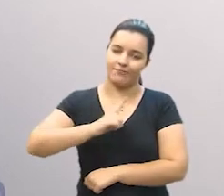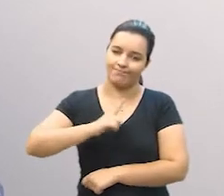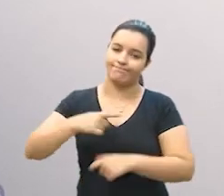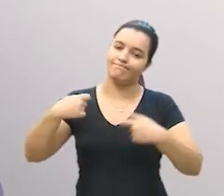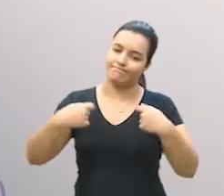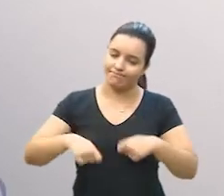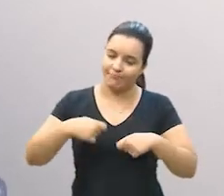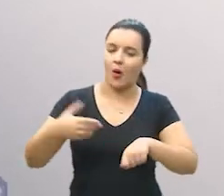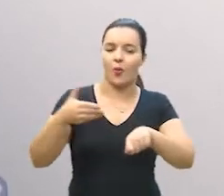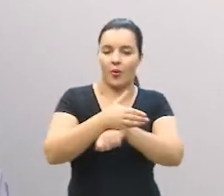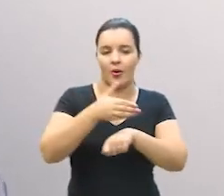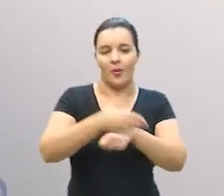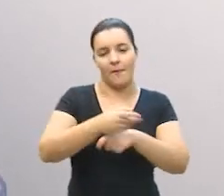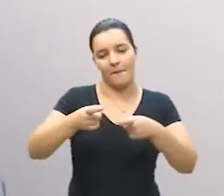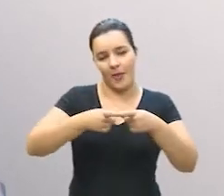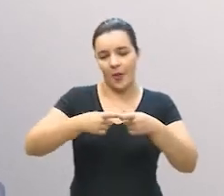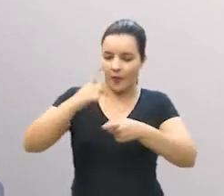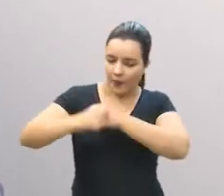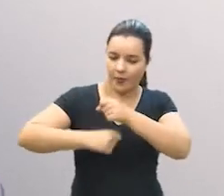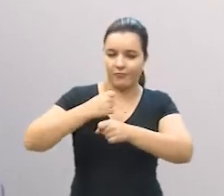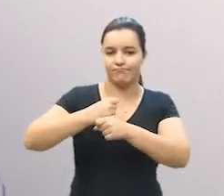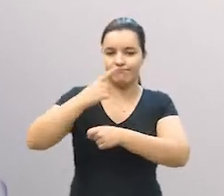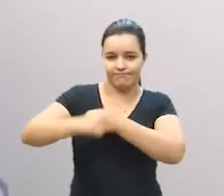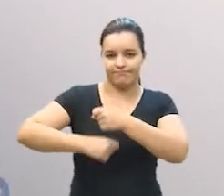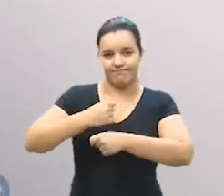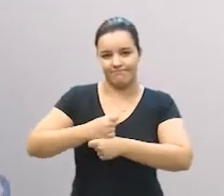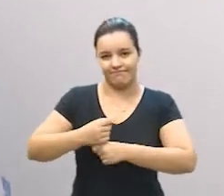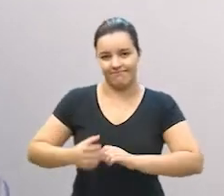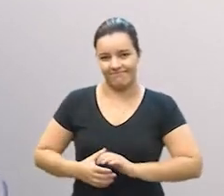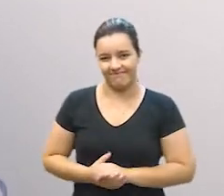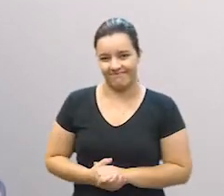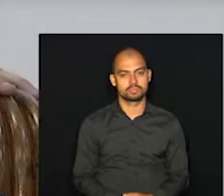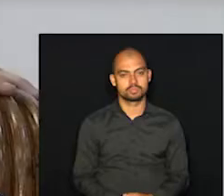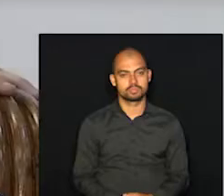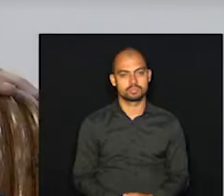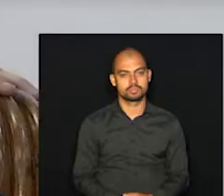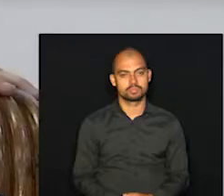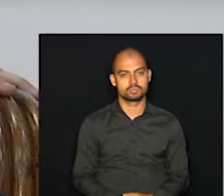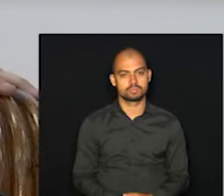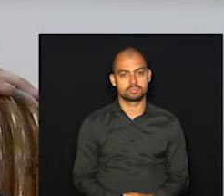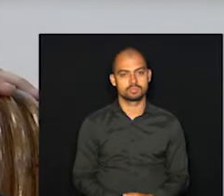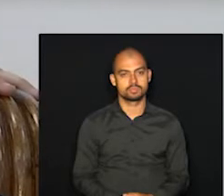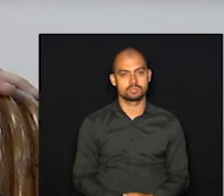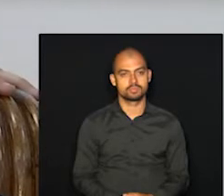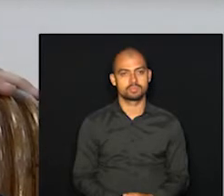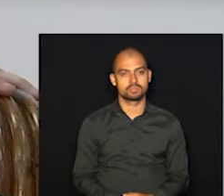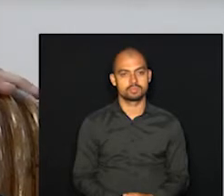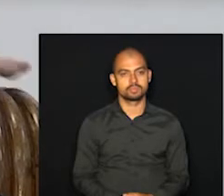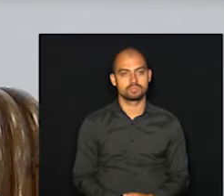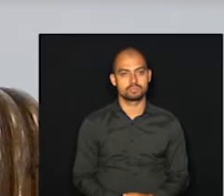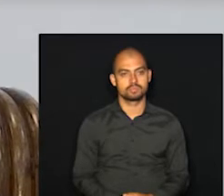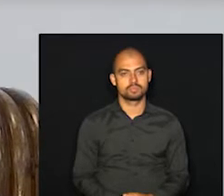Então é necessário realmente estar fazendo um controle anual, mais ou menos assim.